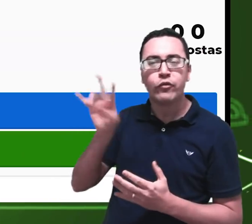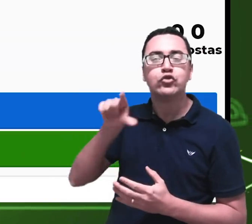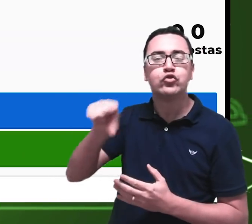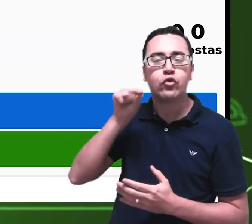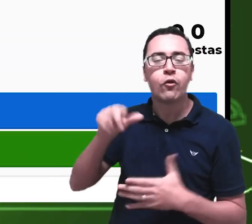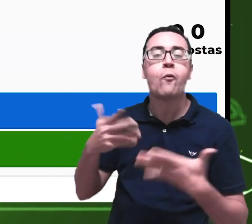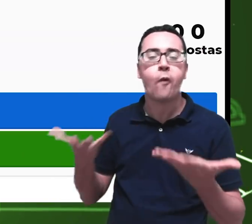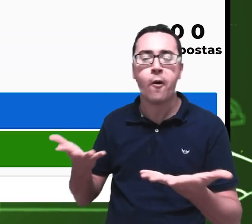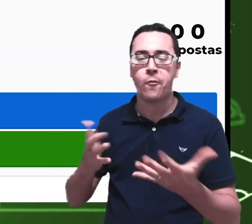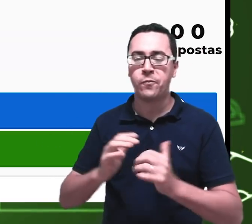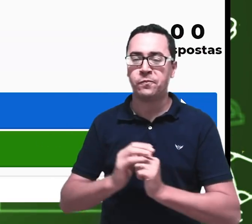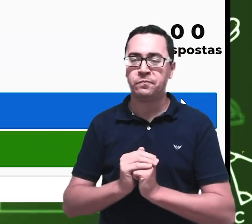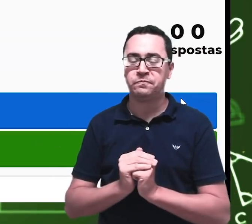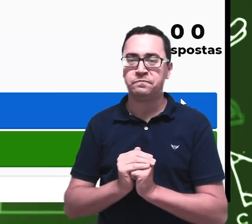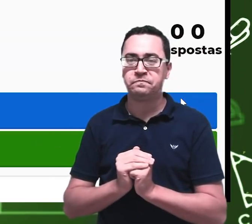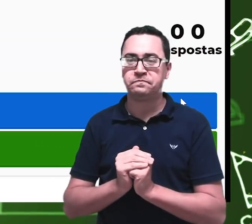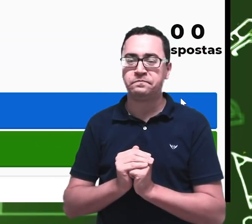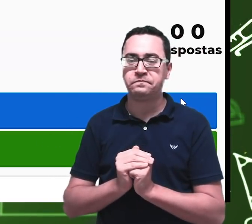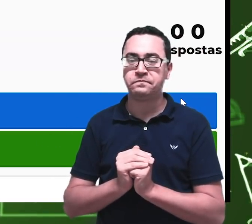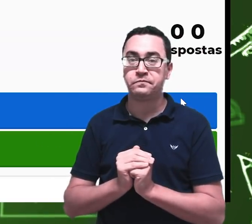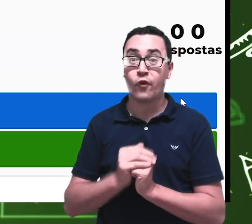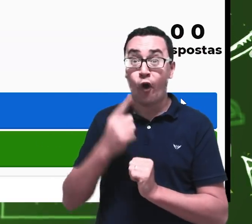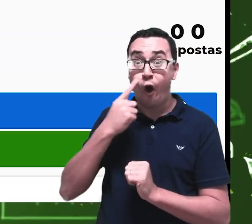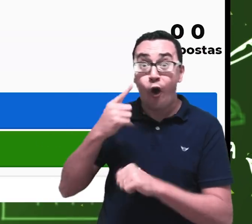Olha o tempo passando ali do ladinho.